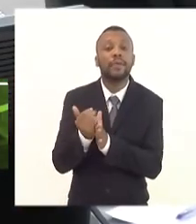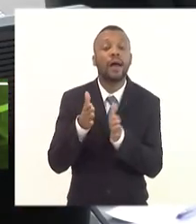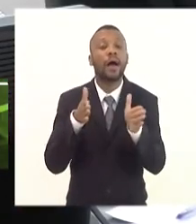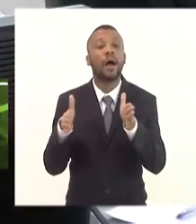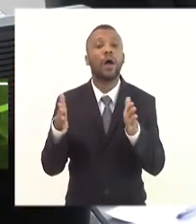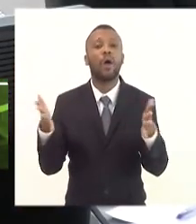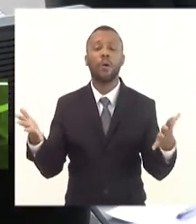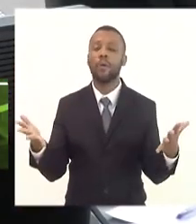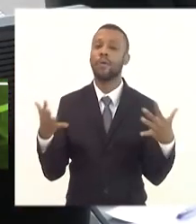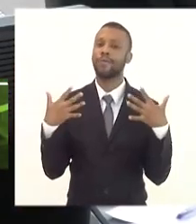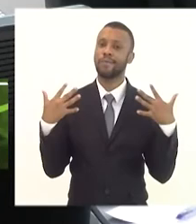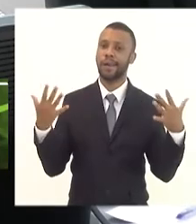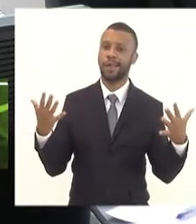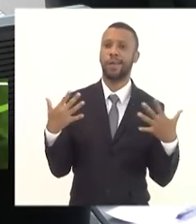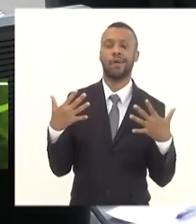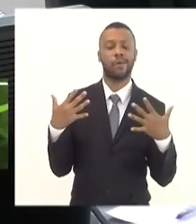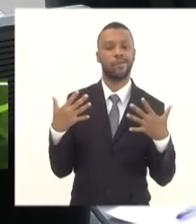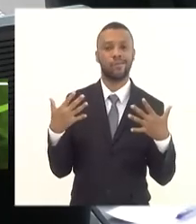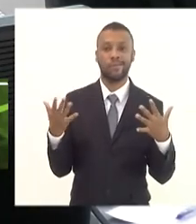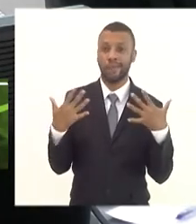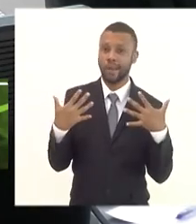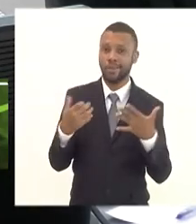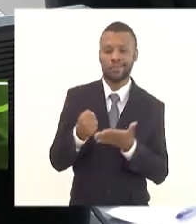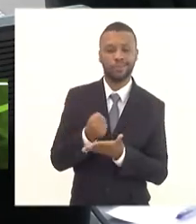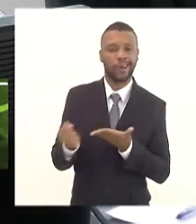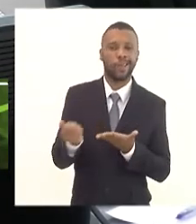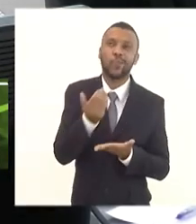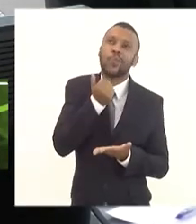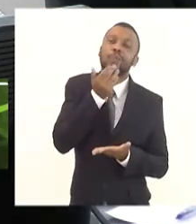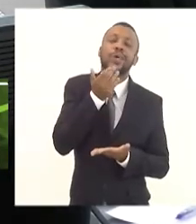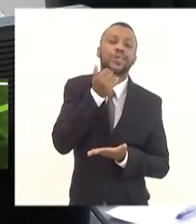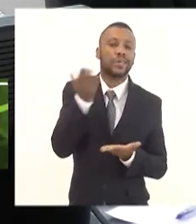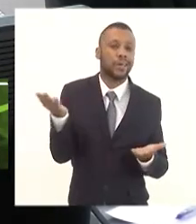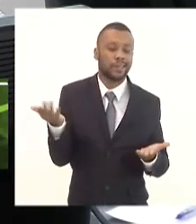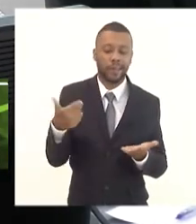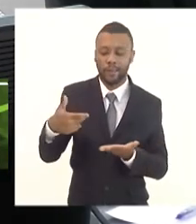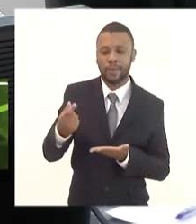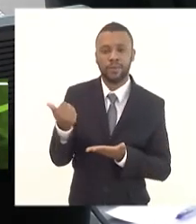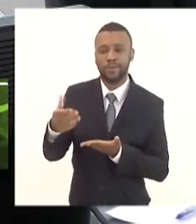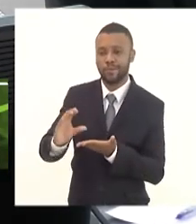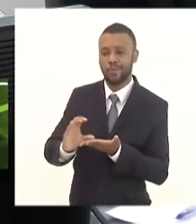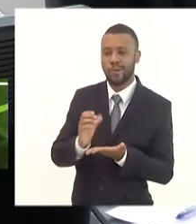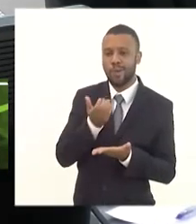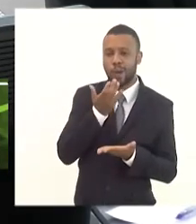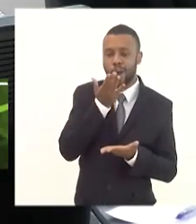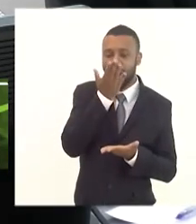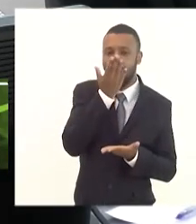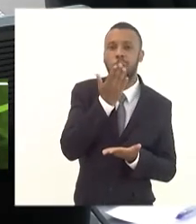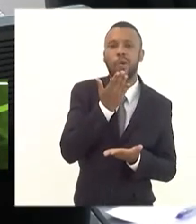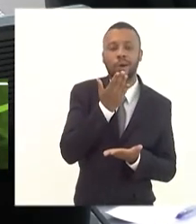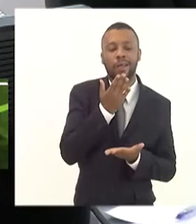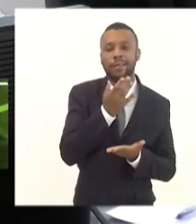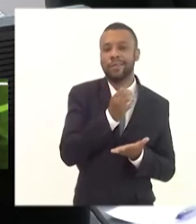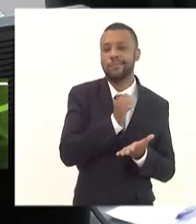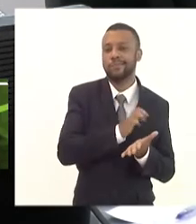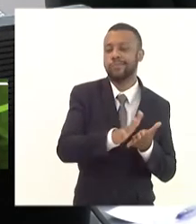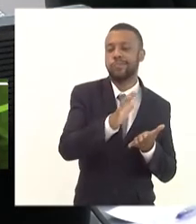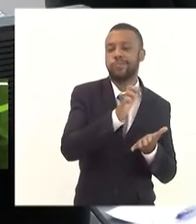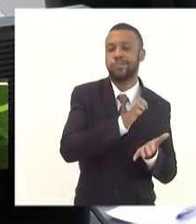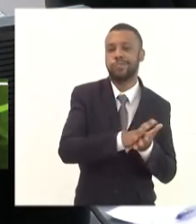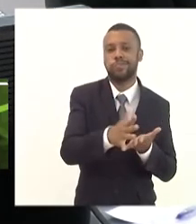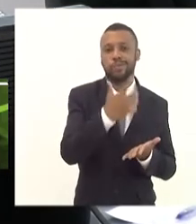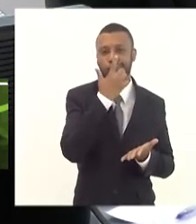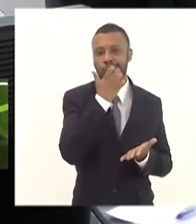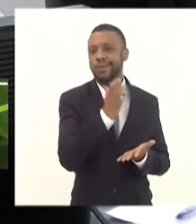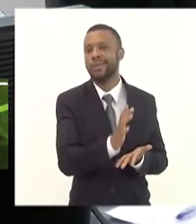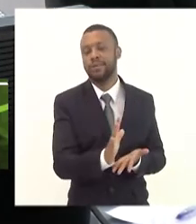Porque no verão é jogar dinheiro fora. E uma outra coisa que me preocupa, em geral, esses